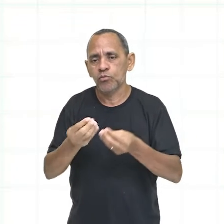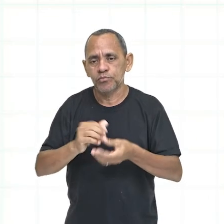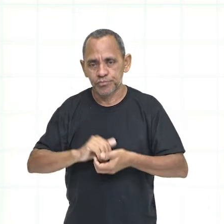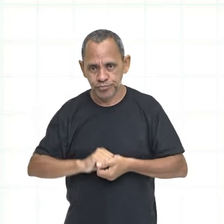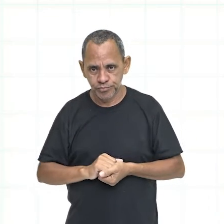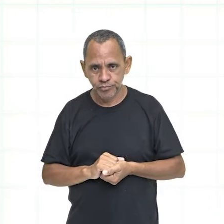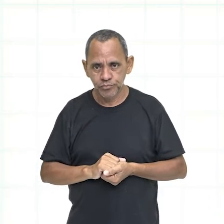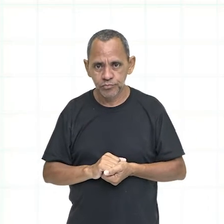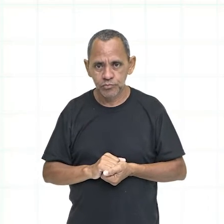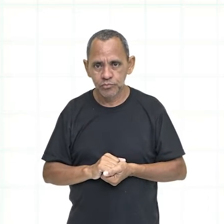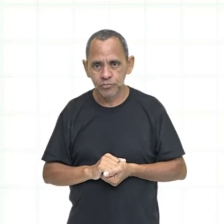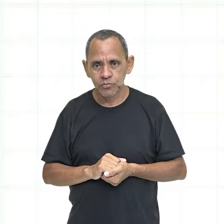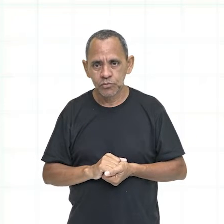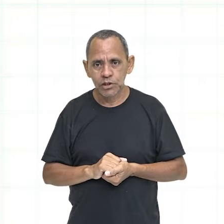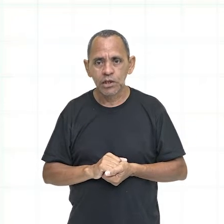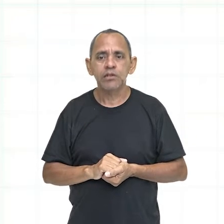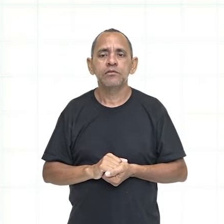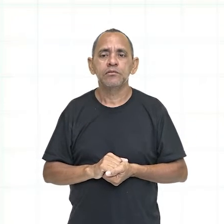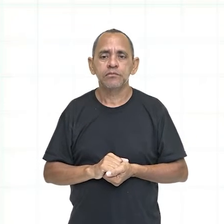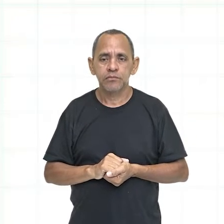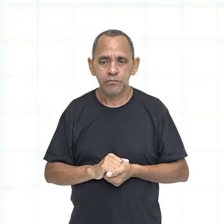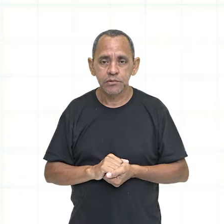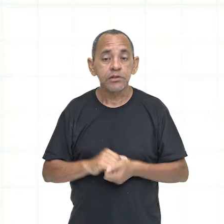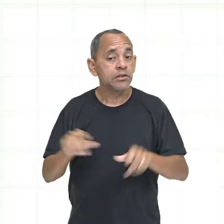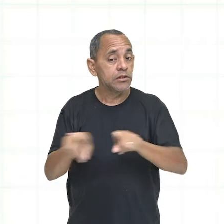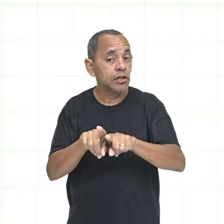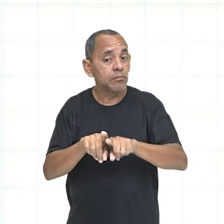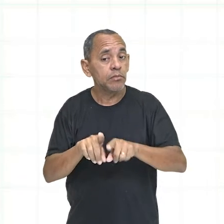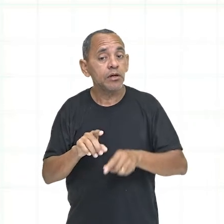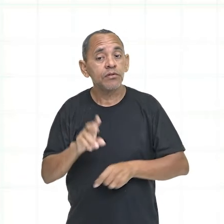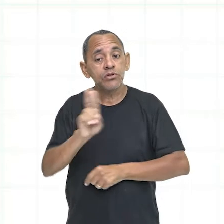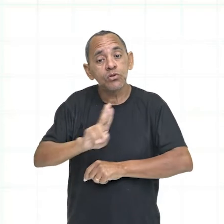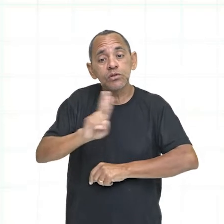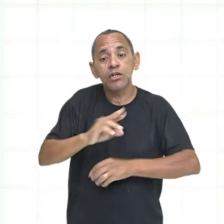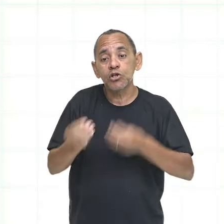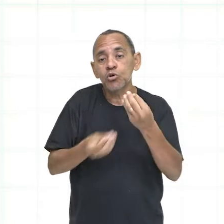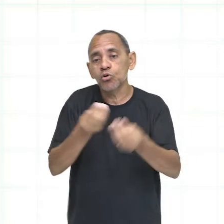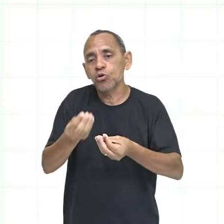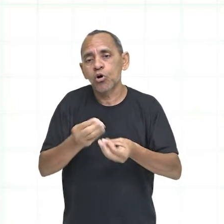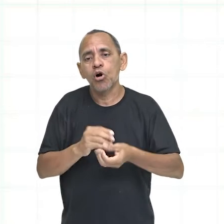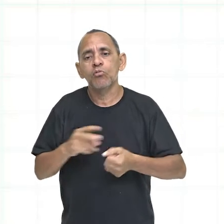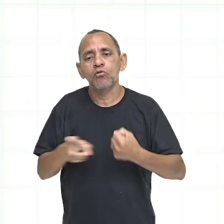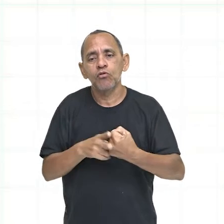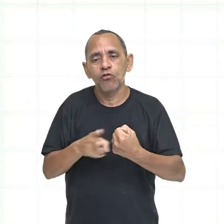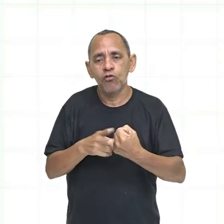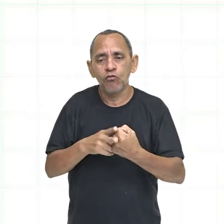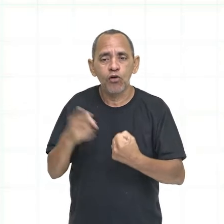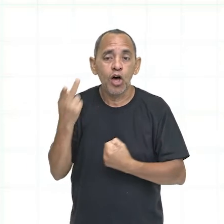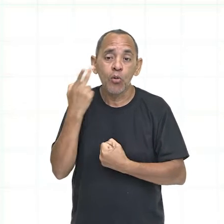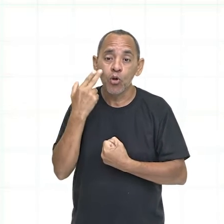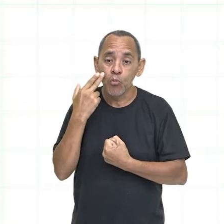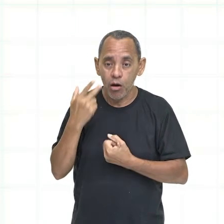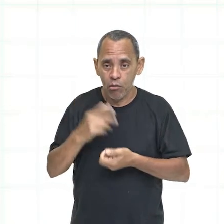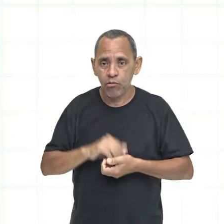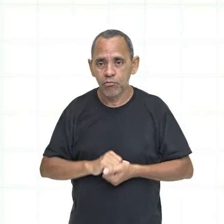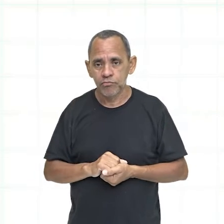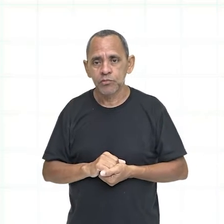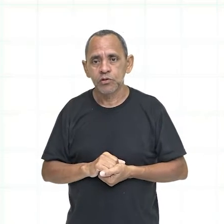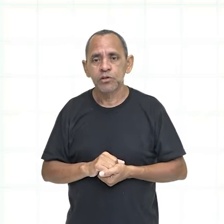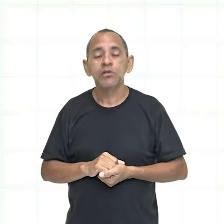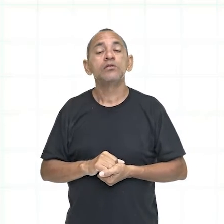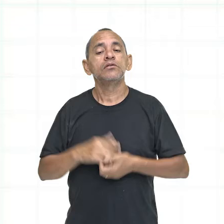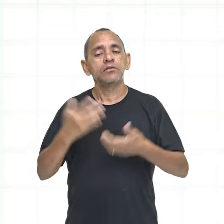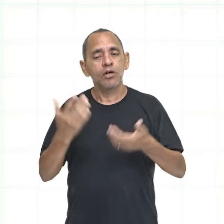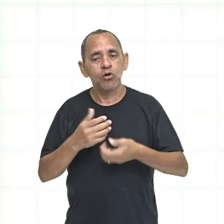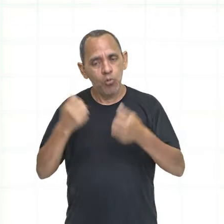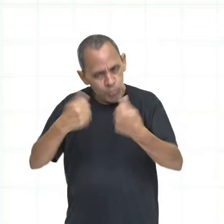modal, né, por excelência, então ele vai também, por vezes, sendo utilizado como um verbo normal. Então, vou precisar de um verbo